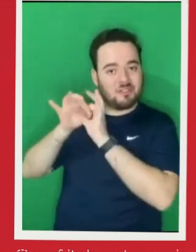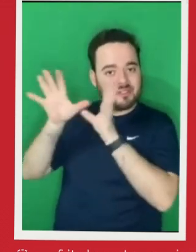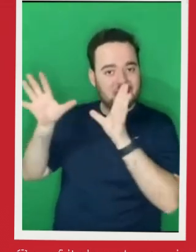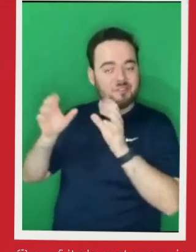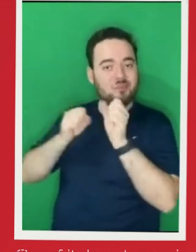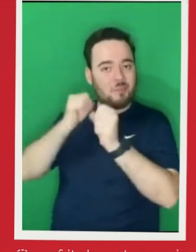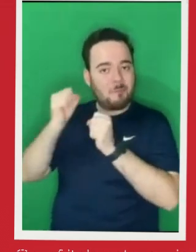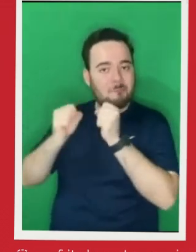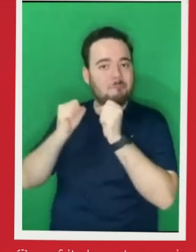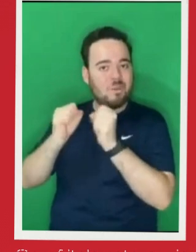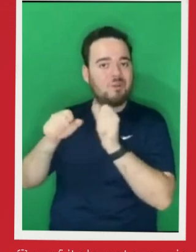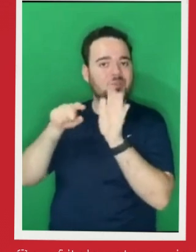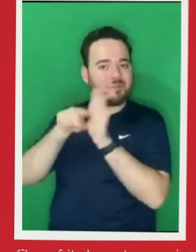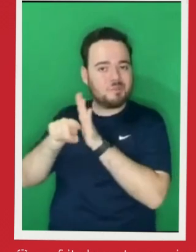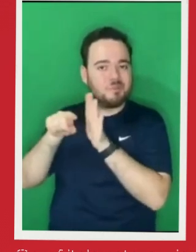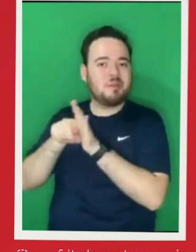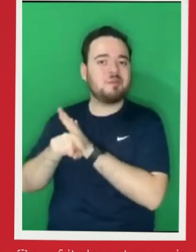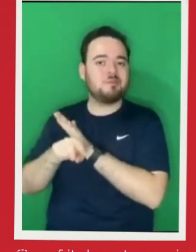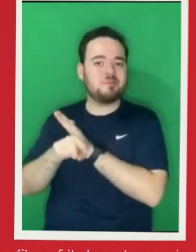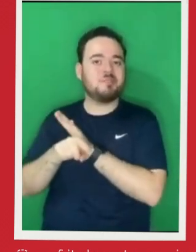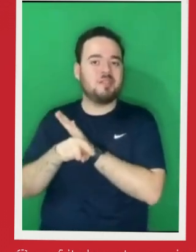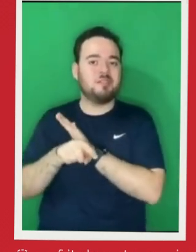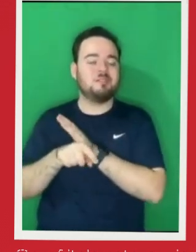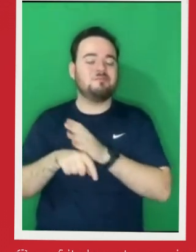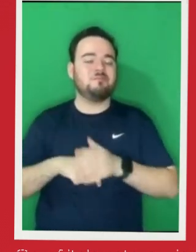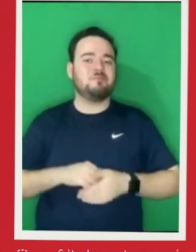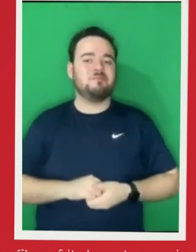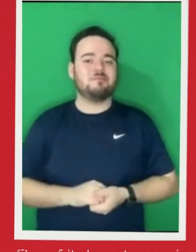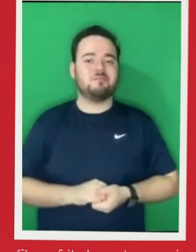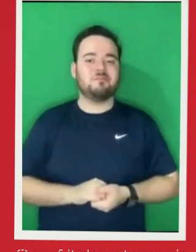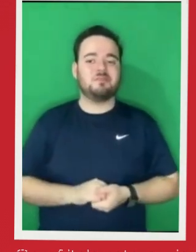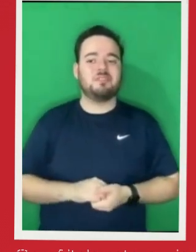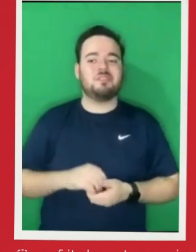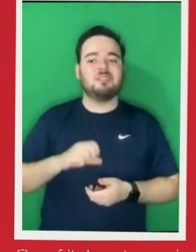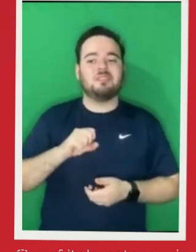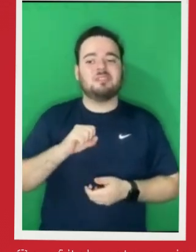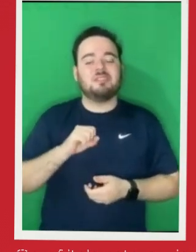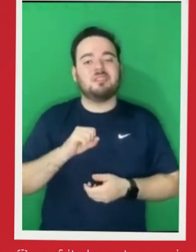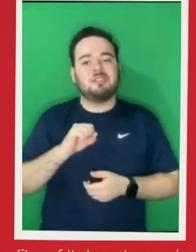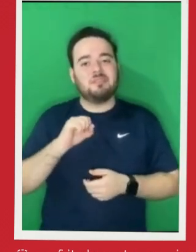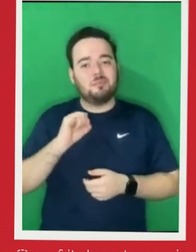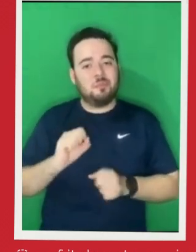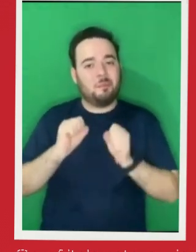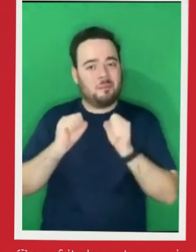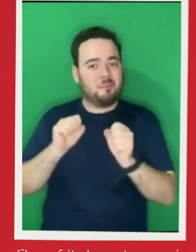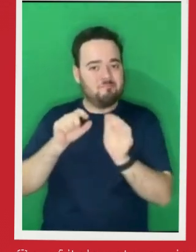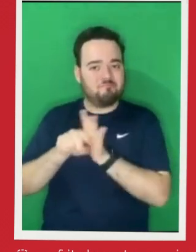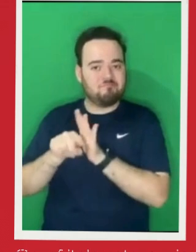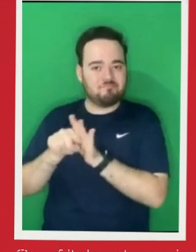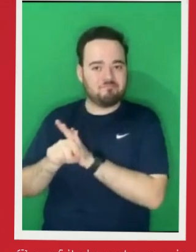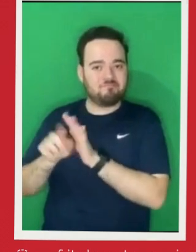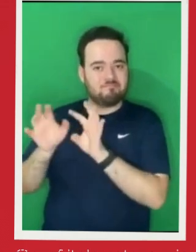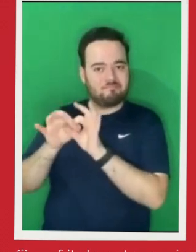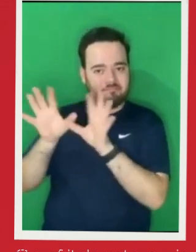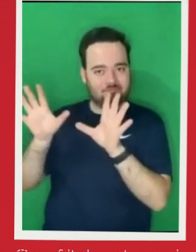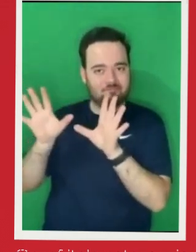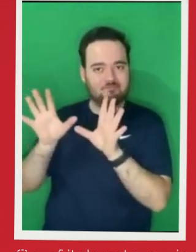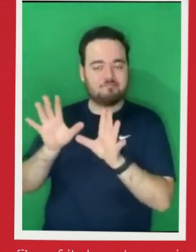o que quiserem, como quiserem e me dizer se fez sentido esse voo que eu fiz hoje.